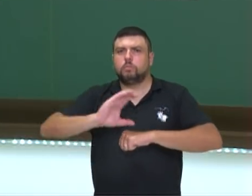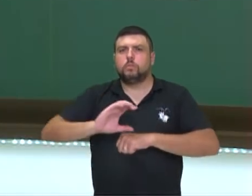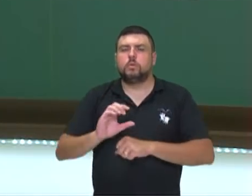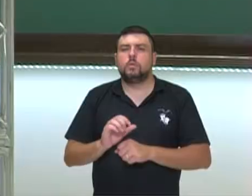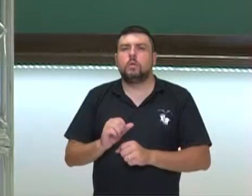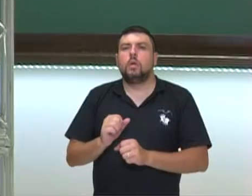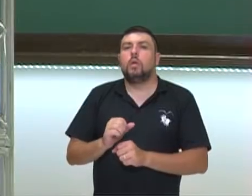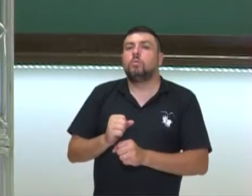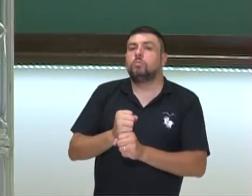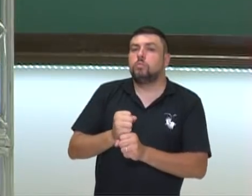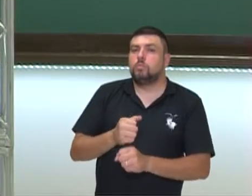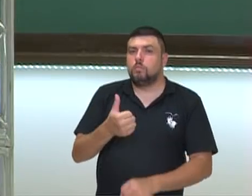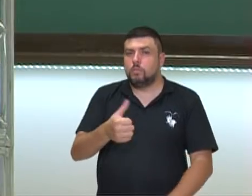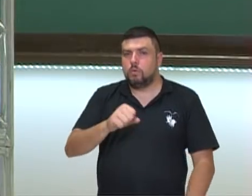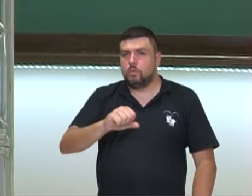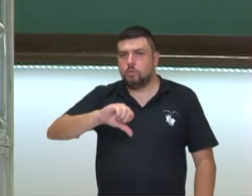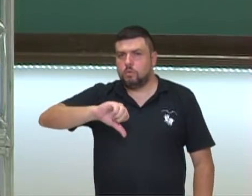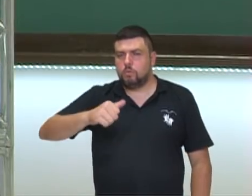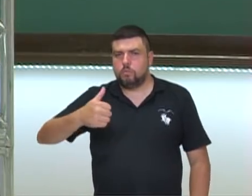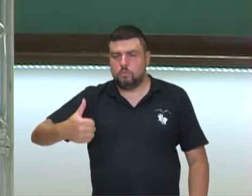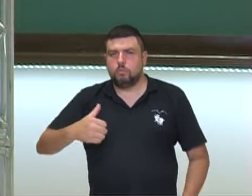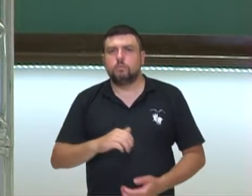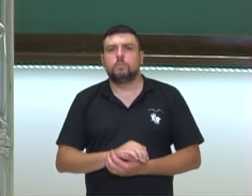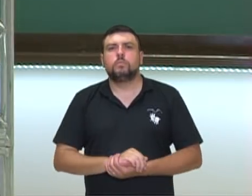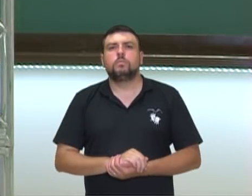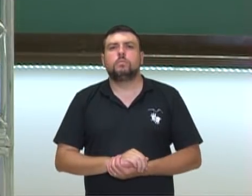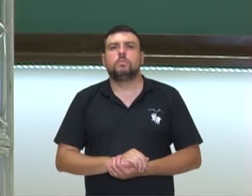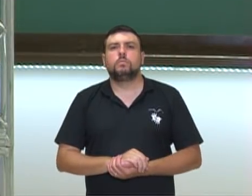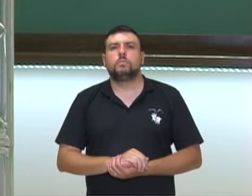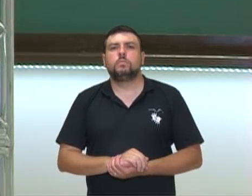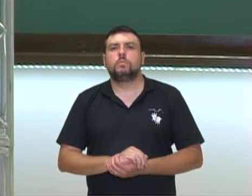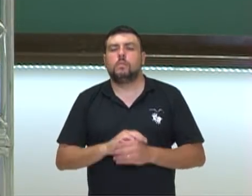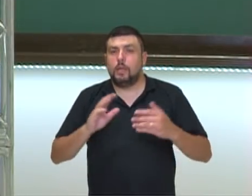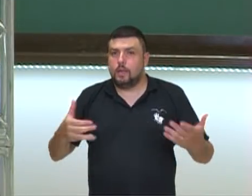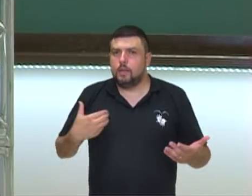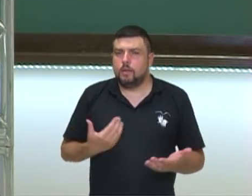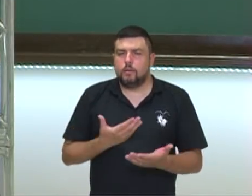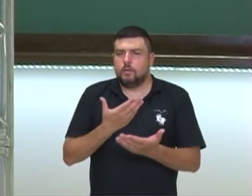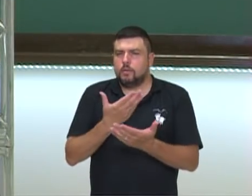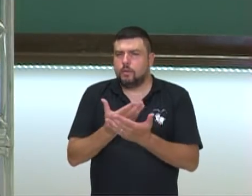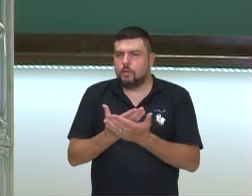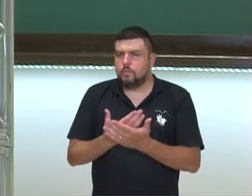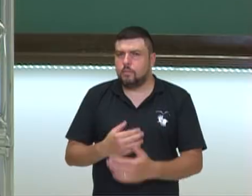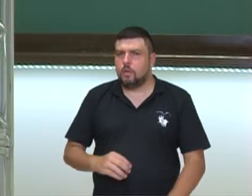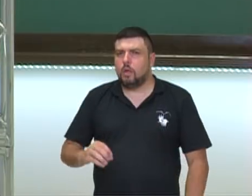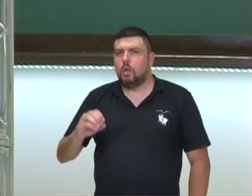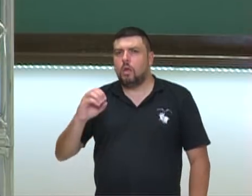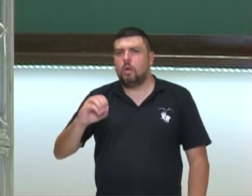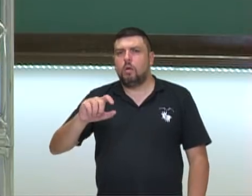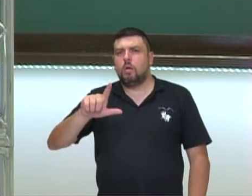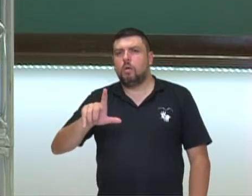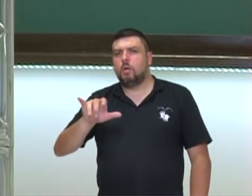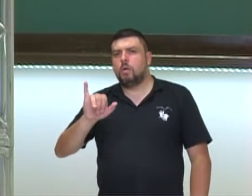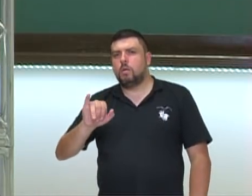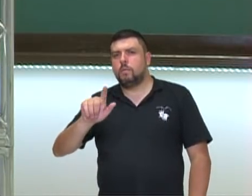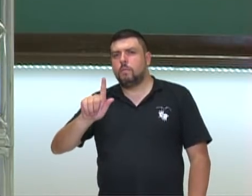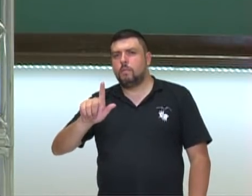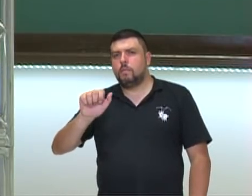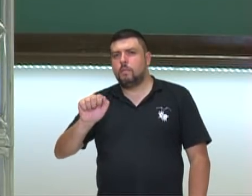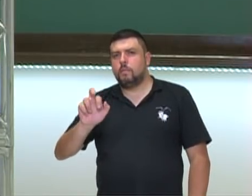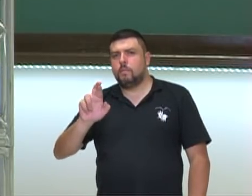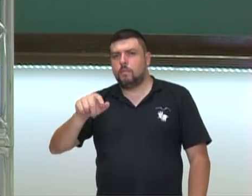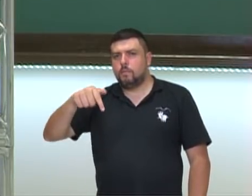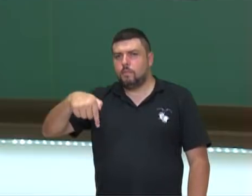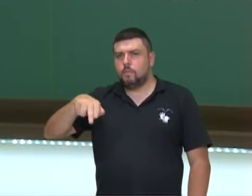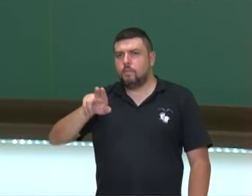1891. Falando naqueles conceitos que nós já conversamos aí, que vamos ter nessa aula, oligarquia é o primeiro deles. Desde